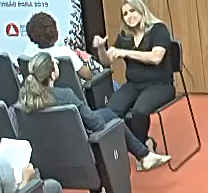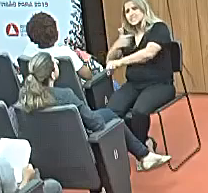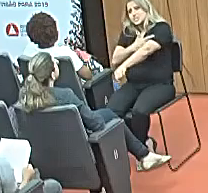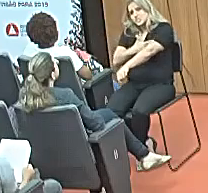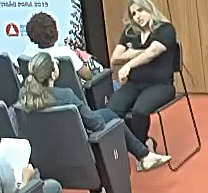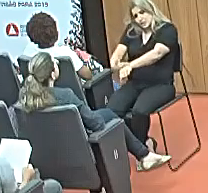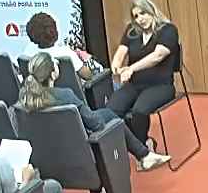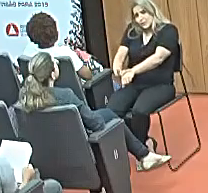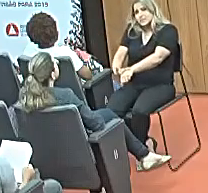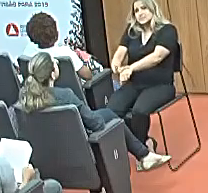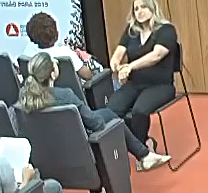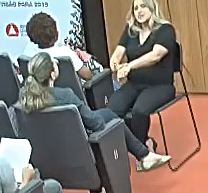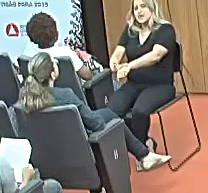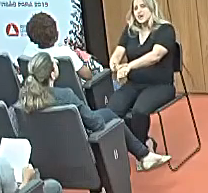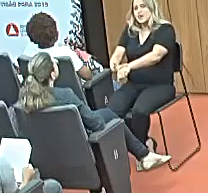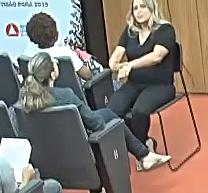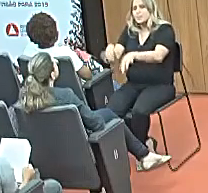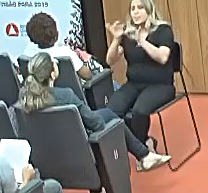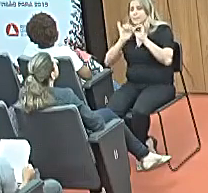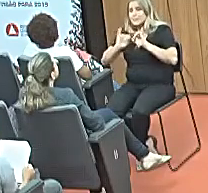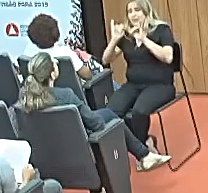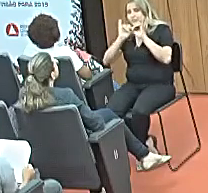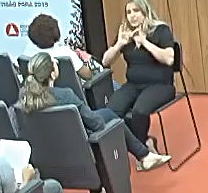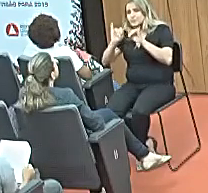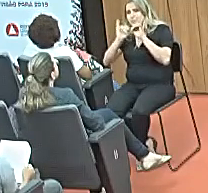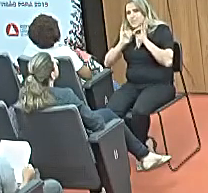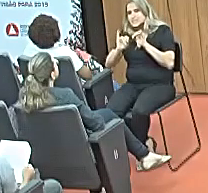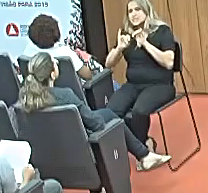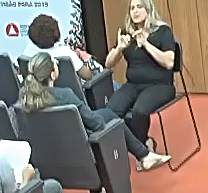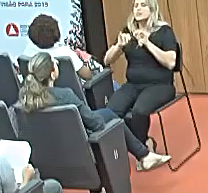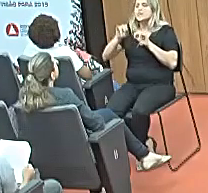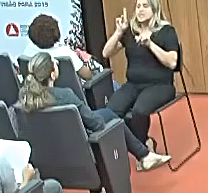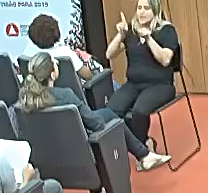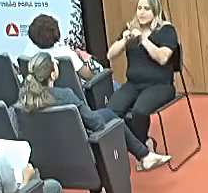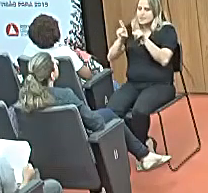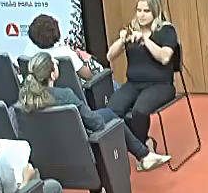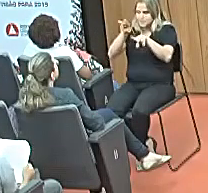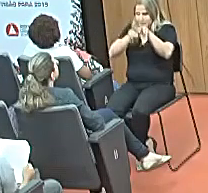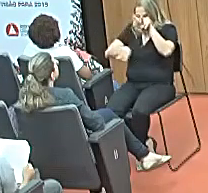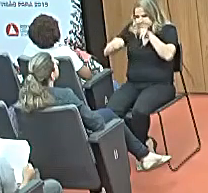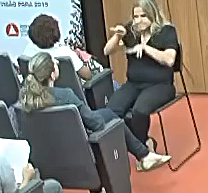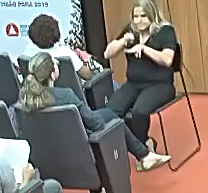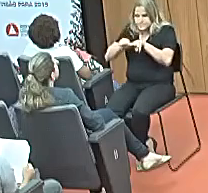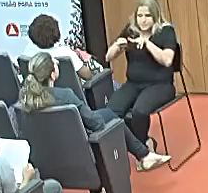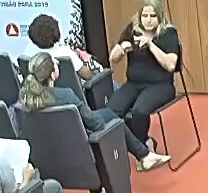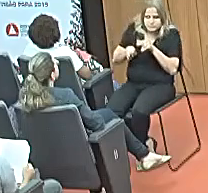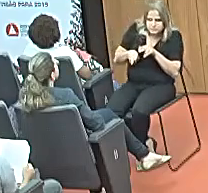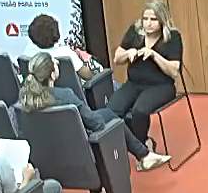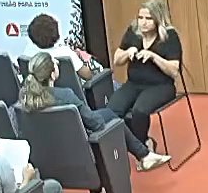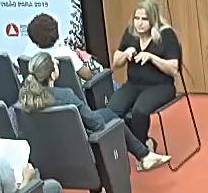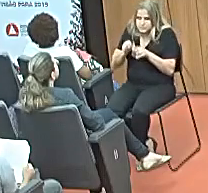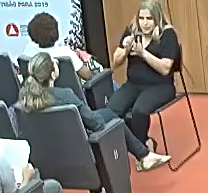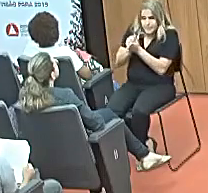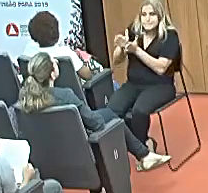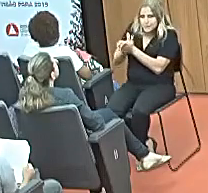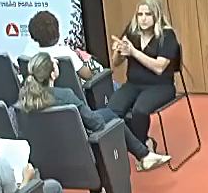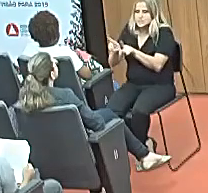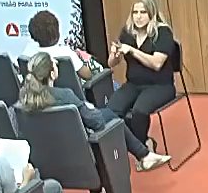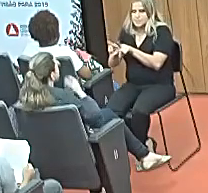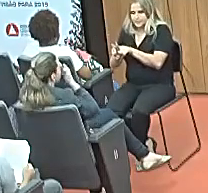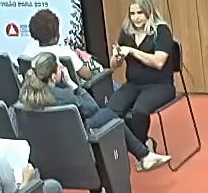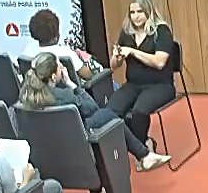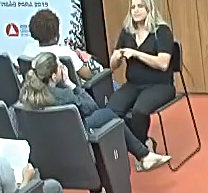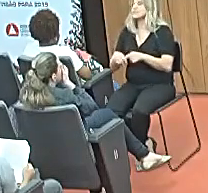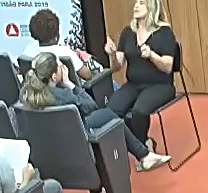tecnologias da informação para fiscalização de trânsito terceiro promover